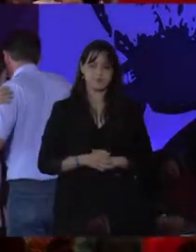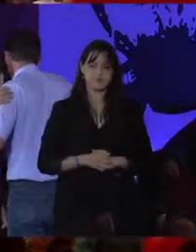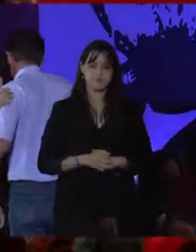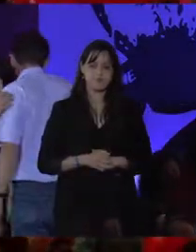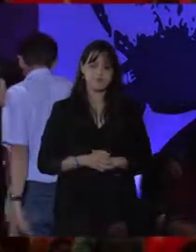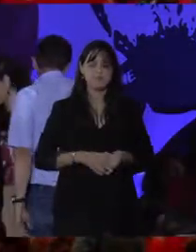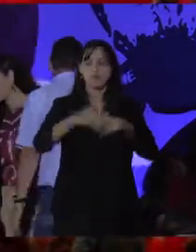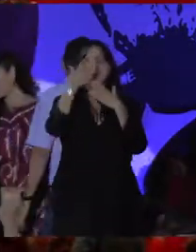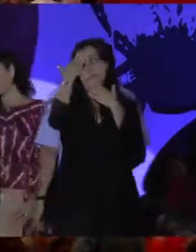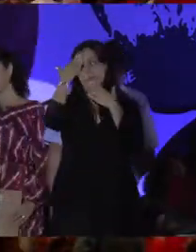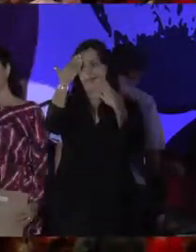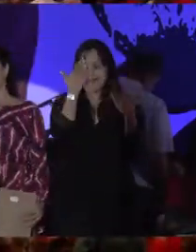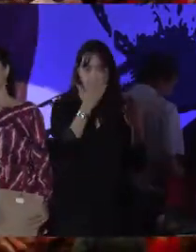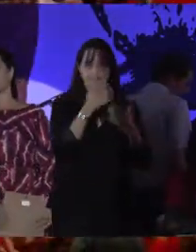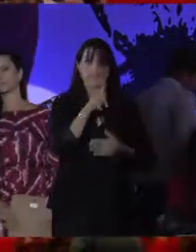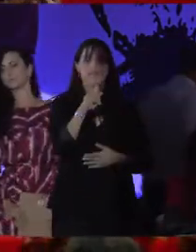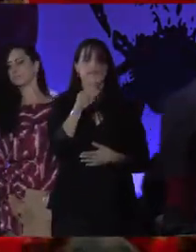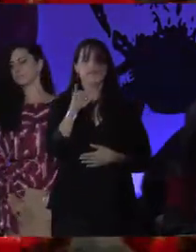Obrigada, Gilmar.